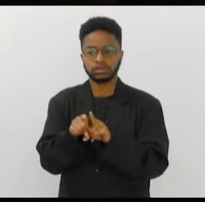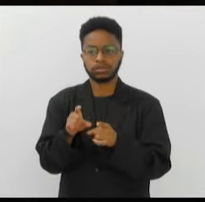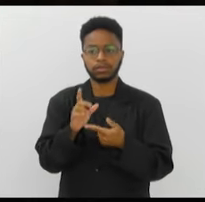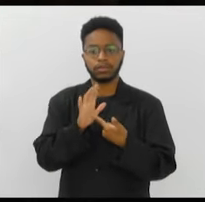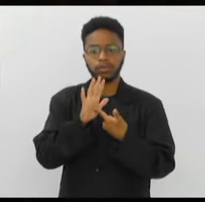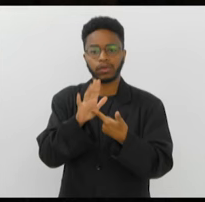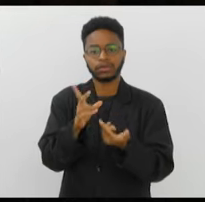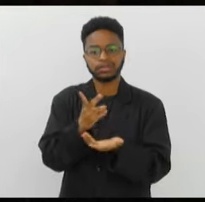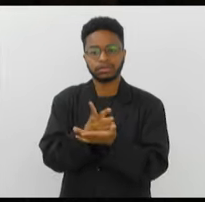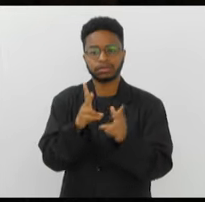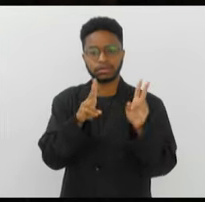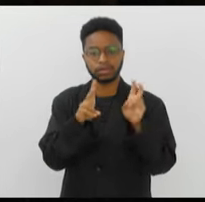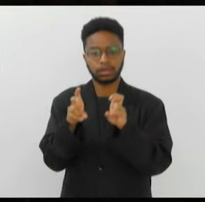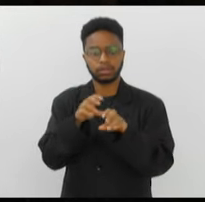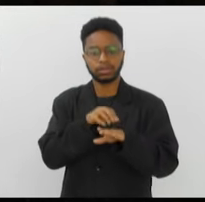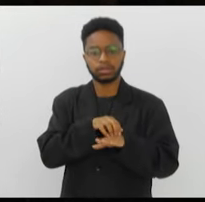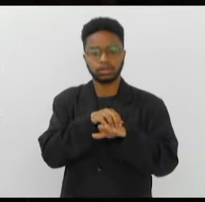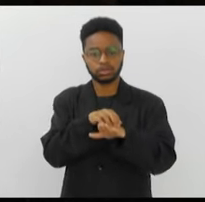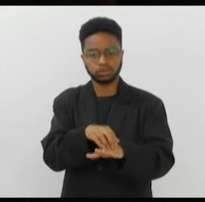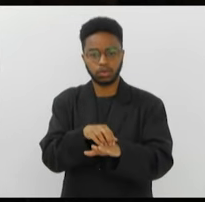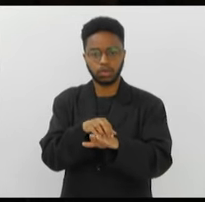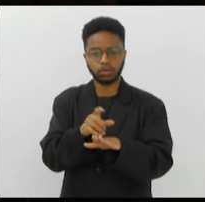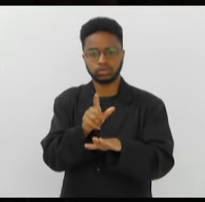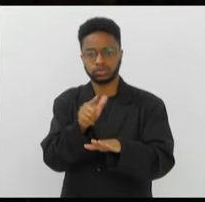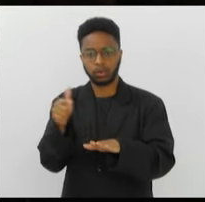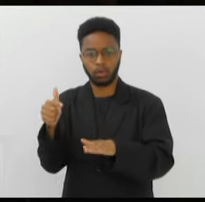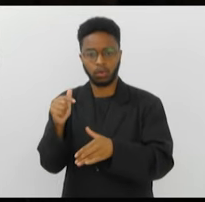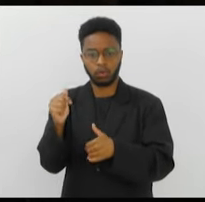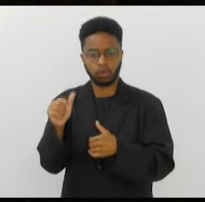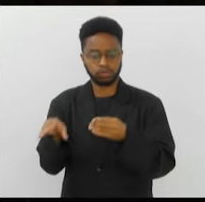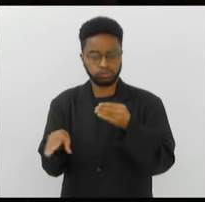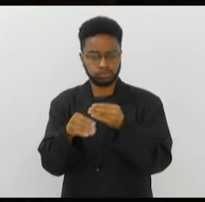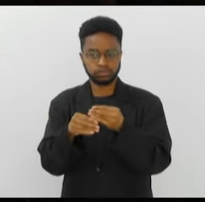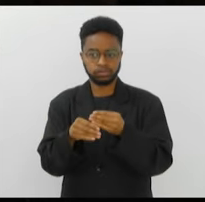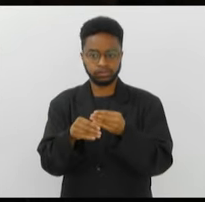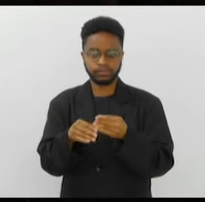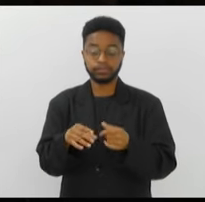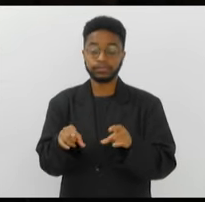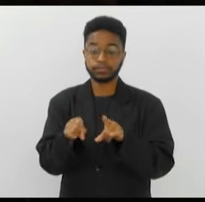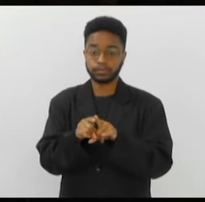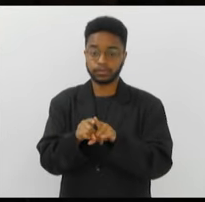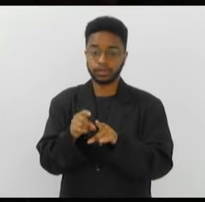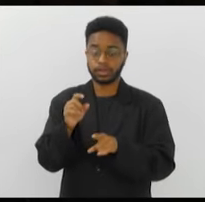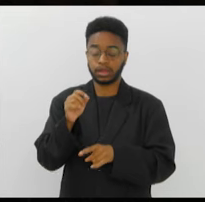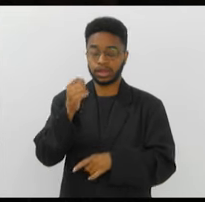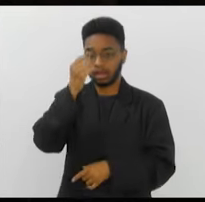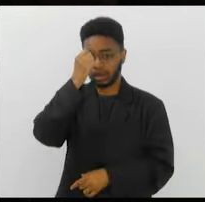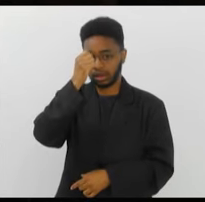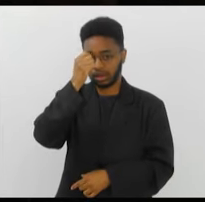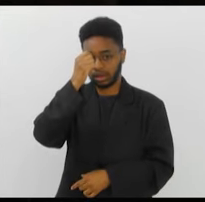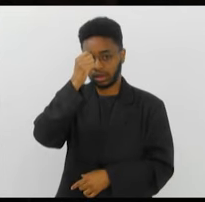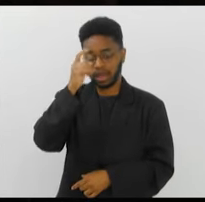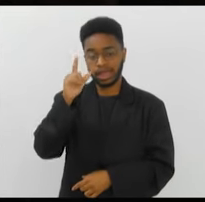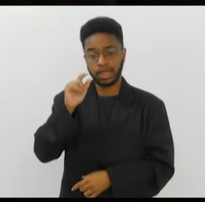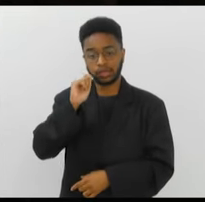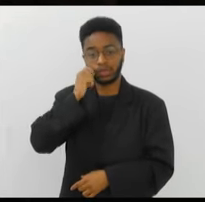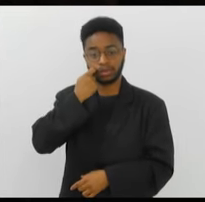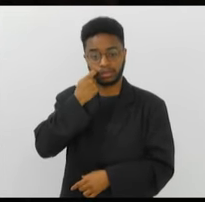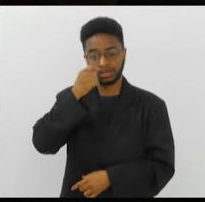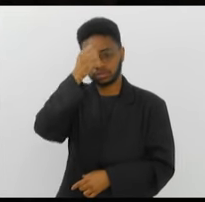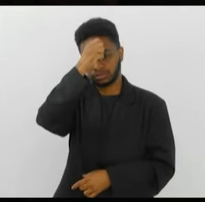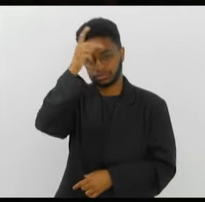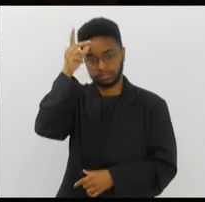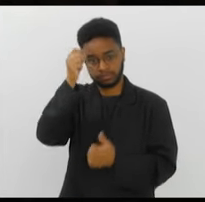a questão do transporte alternativo. O senhor Eduardo Paes foi subprefeito, ele traiu o César Maia, mas